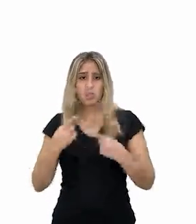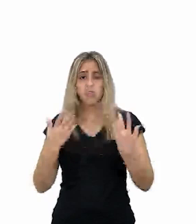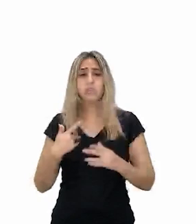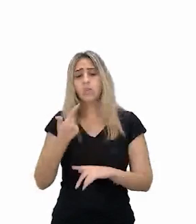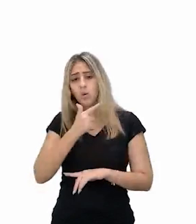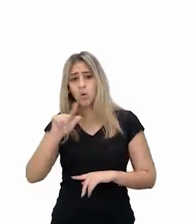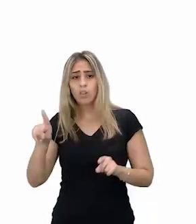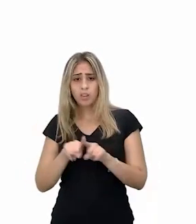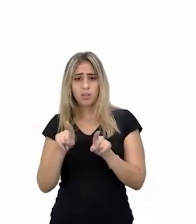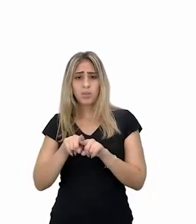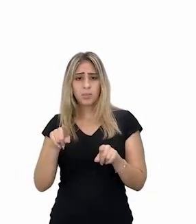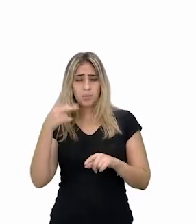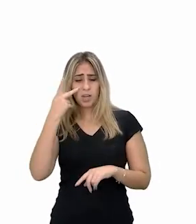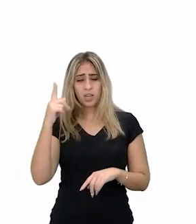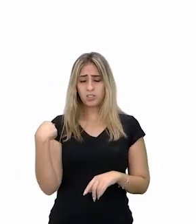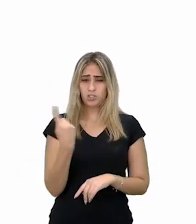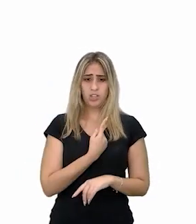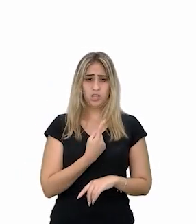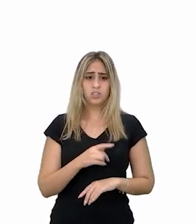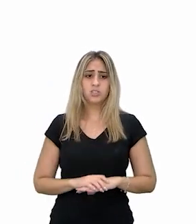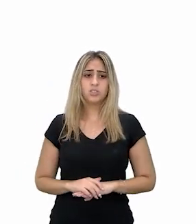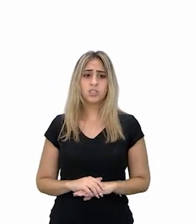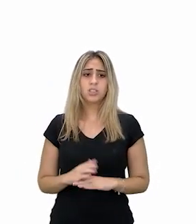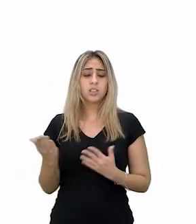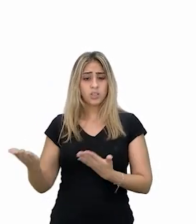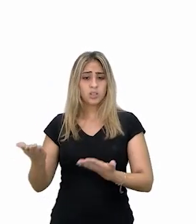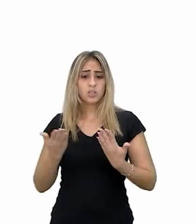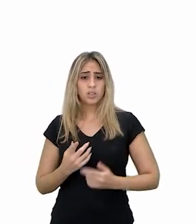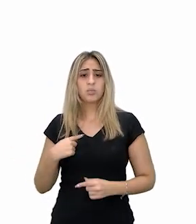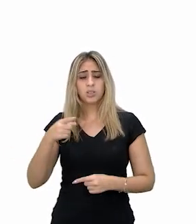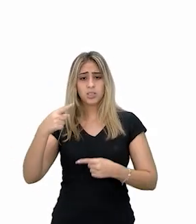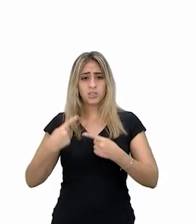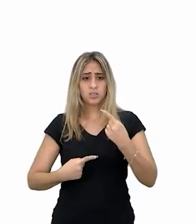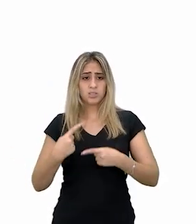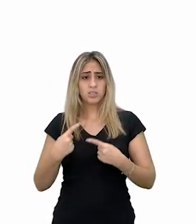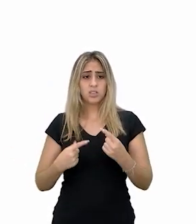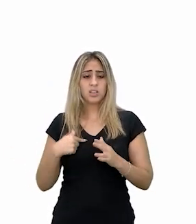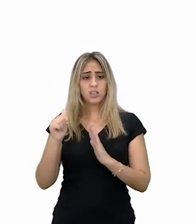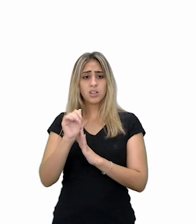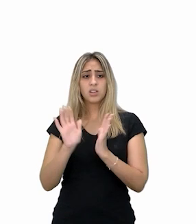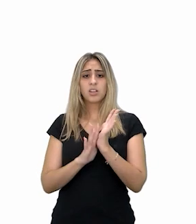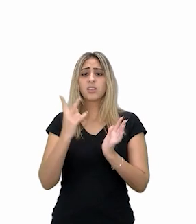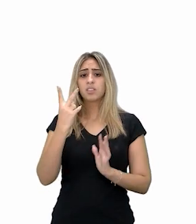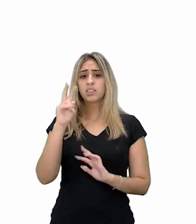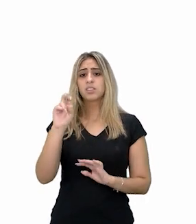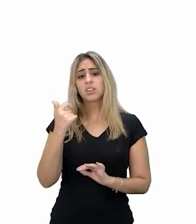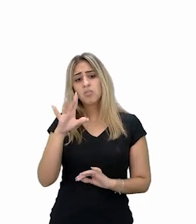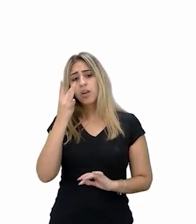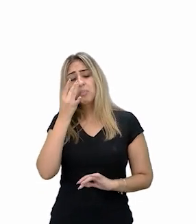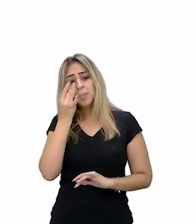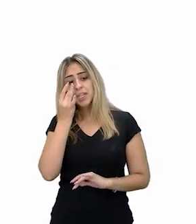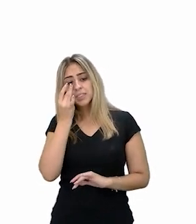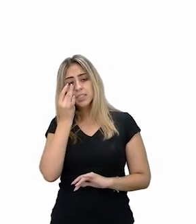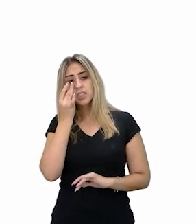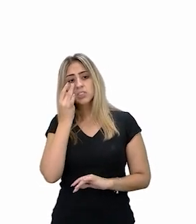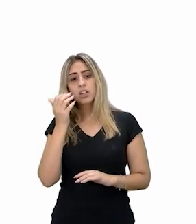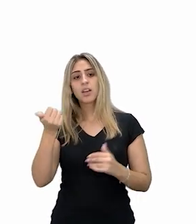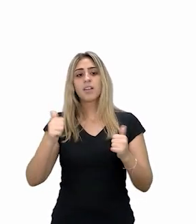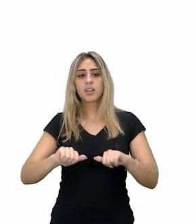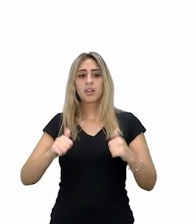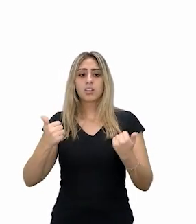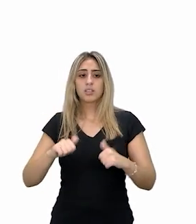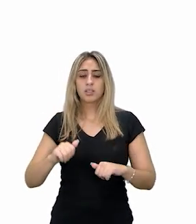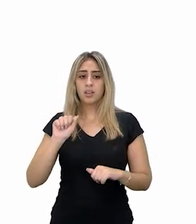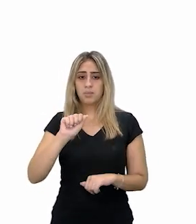outra questão que a gente também trouxe aqui para a discussão é a atividade 25, que estava presente na avaliação,